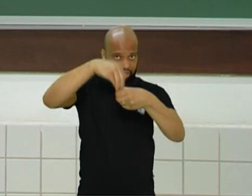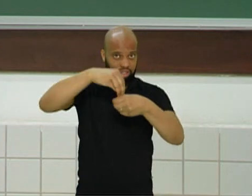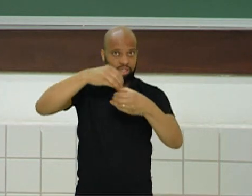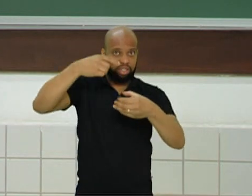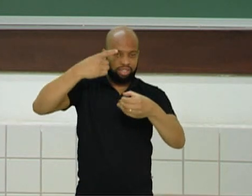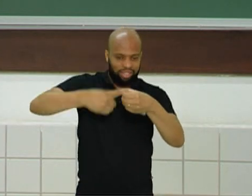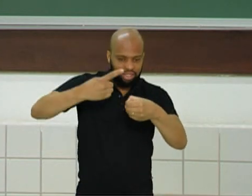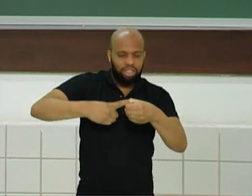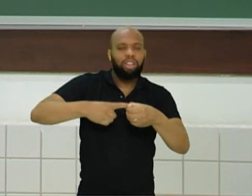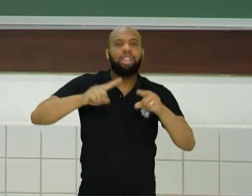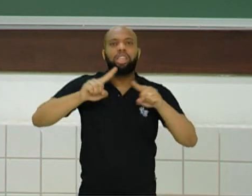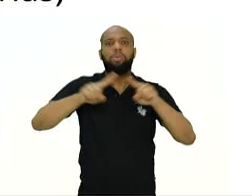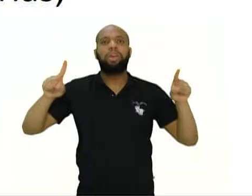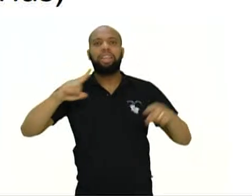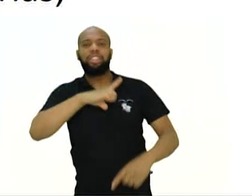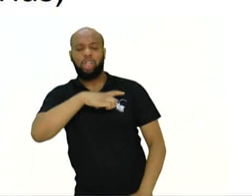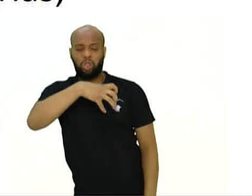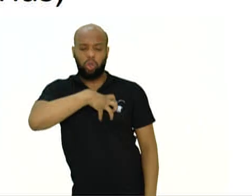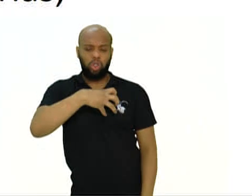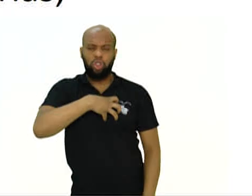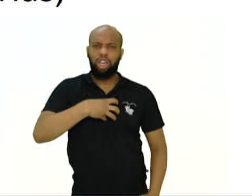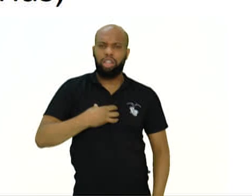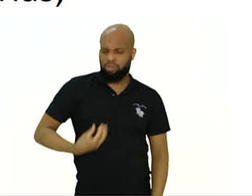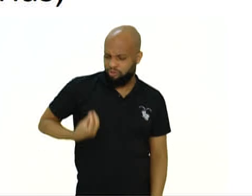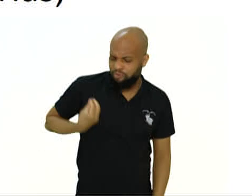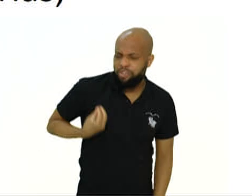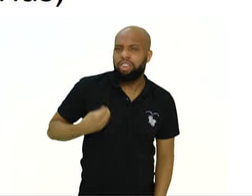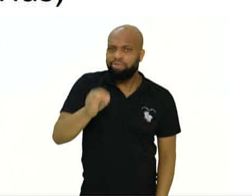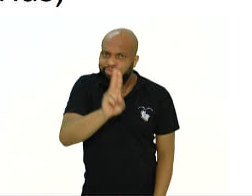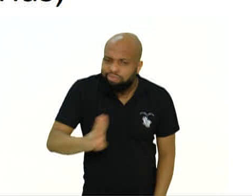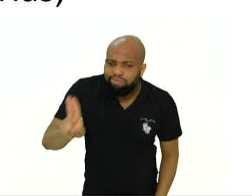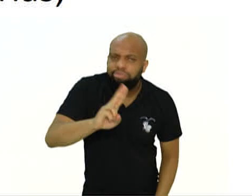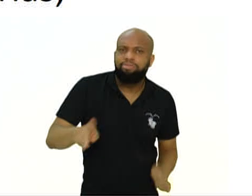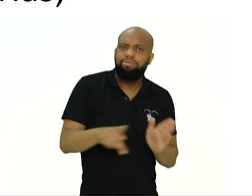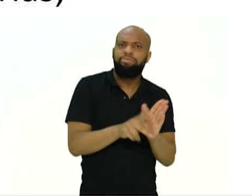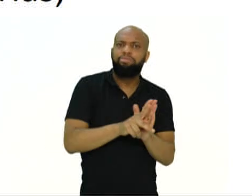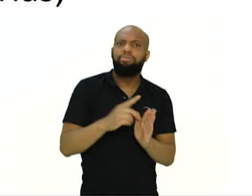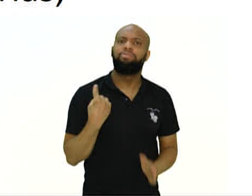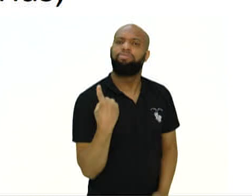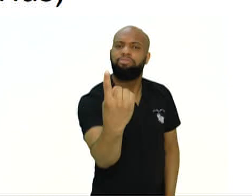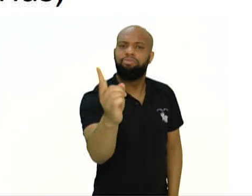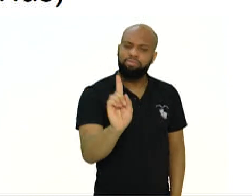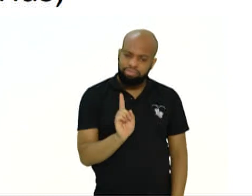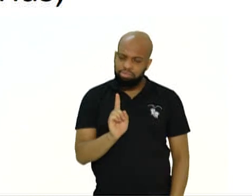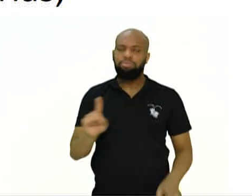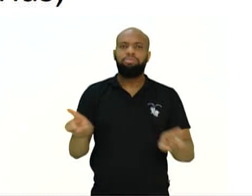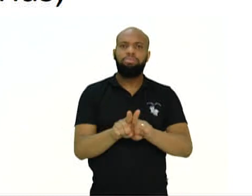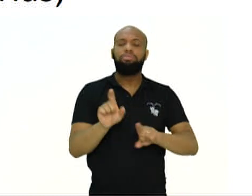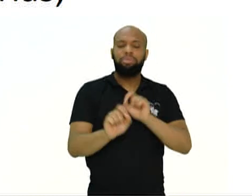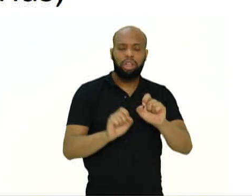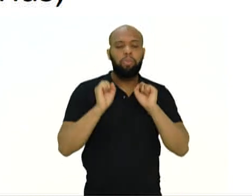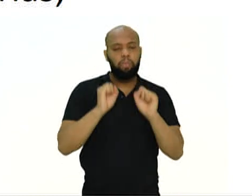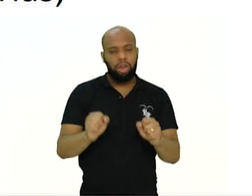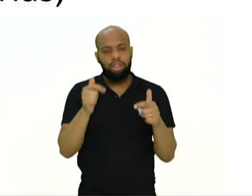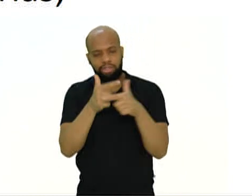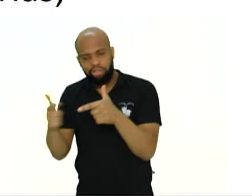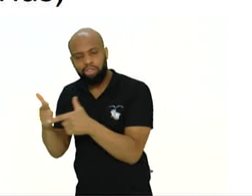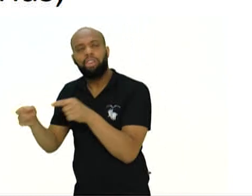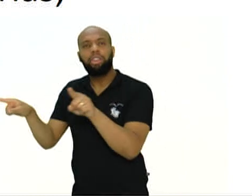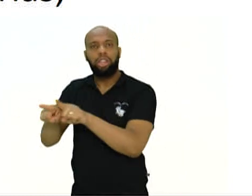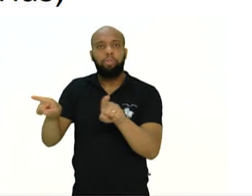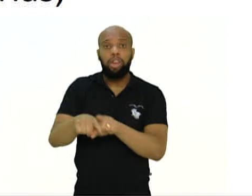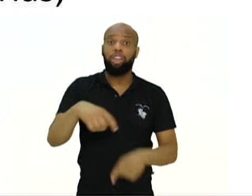cidades. E a maneira que as pessoas utilizam para se locomover vem a trazer problemas de